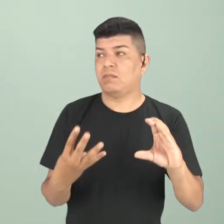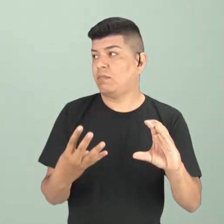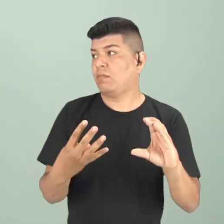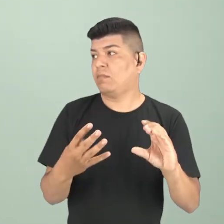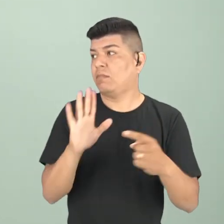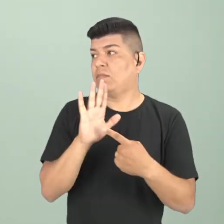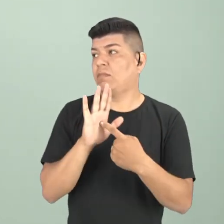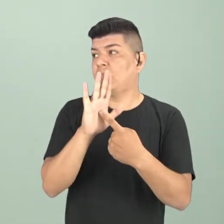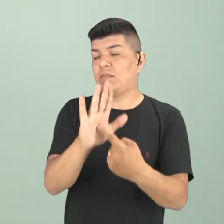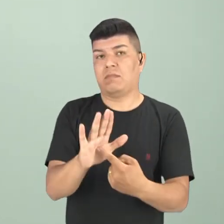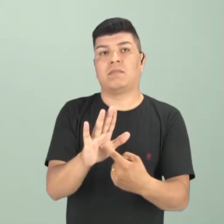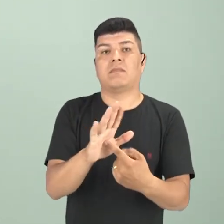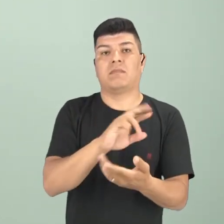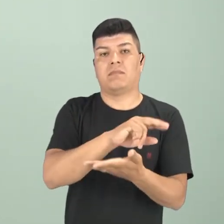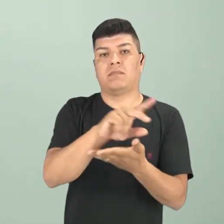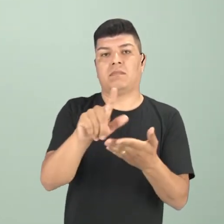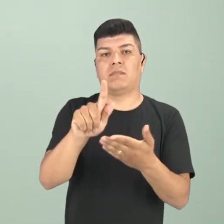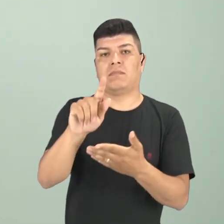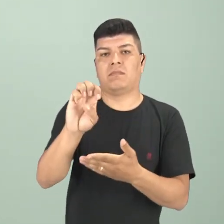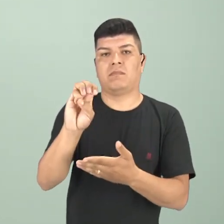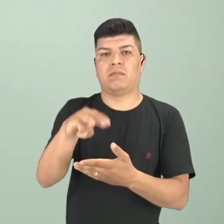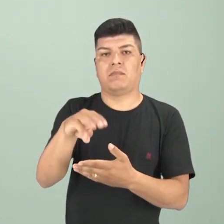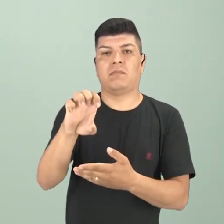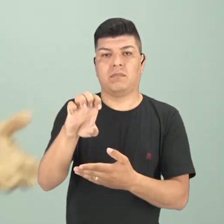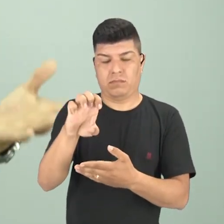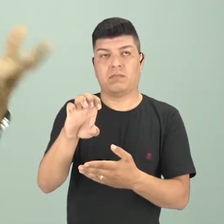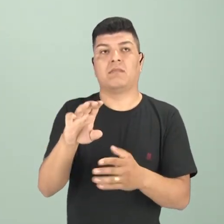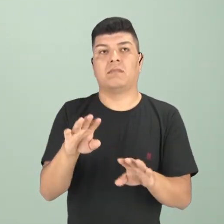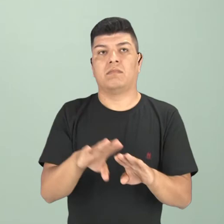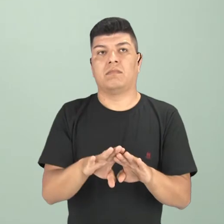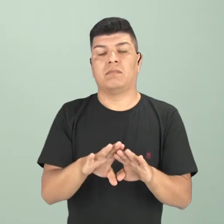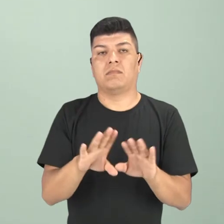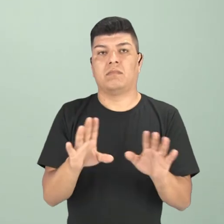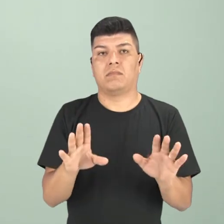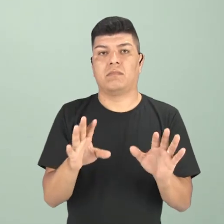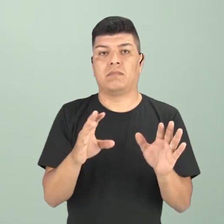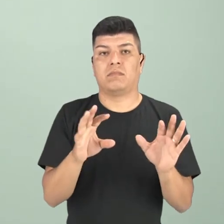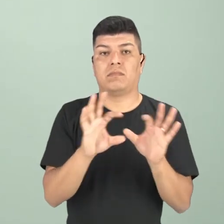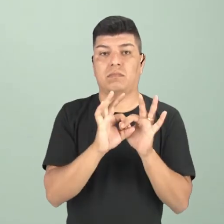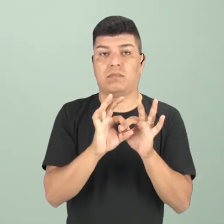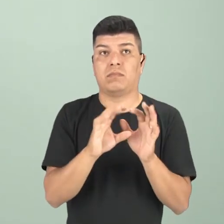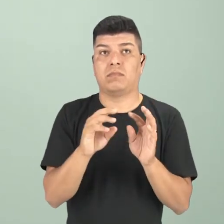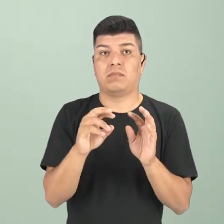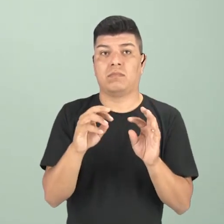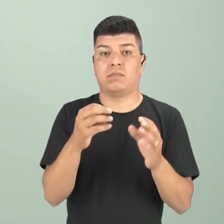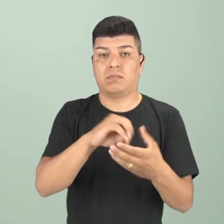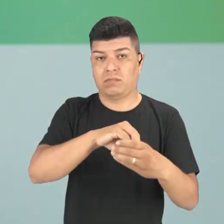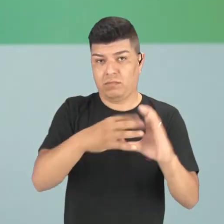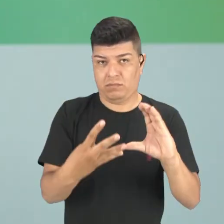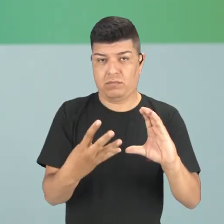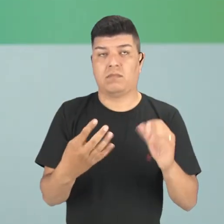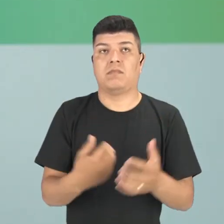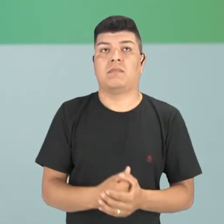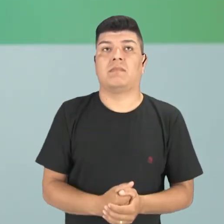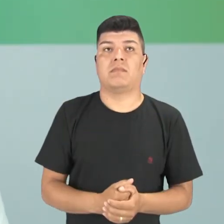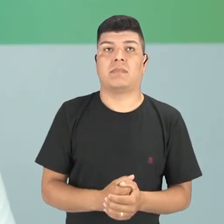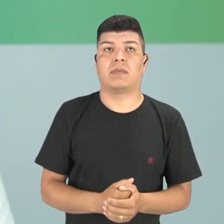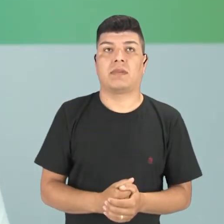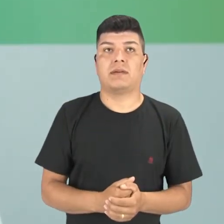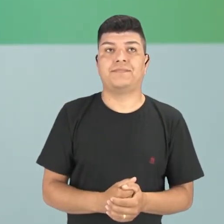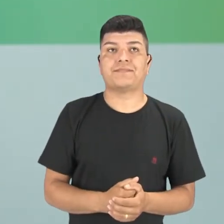e expressas em vários genes tá então eu tenho essa interação gênica de características Tá